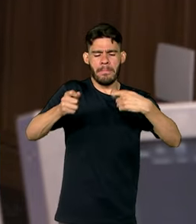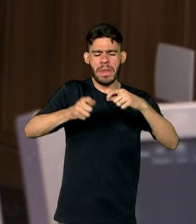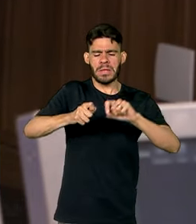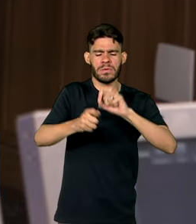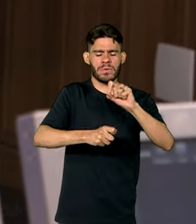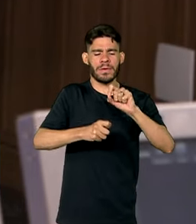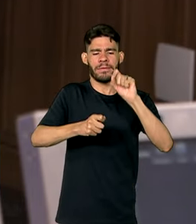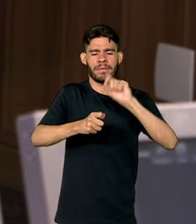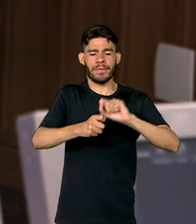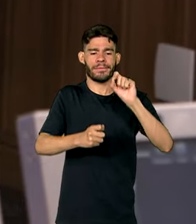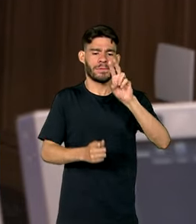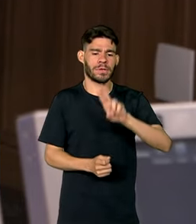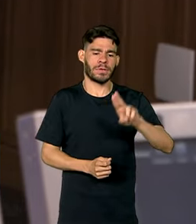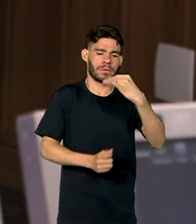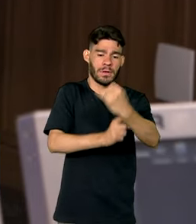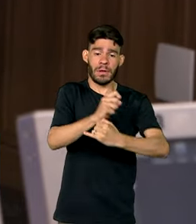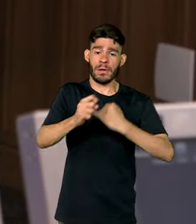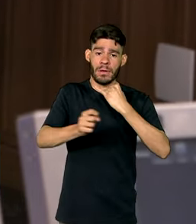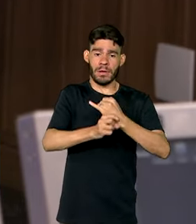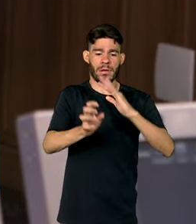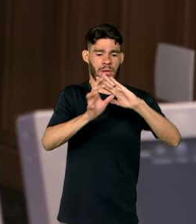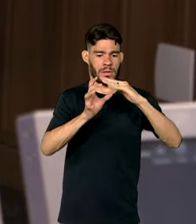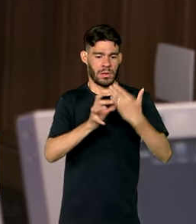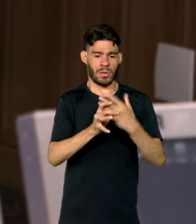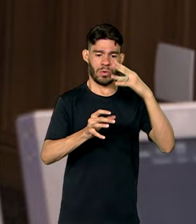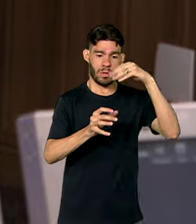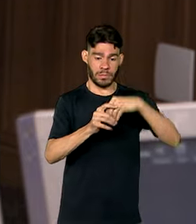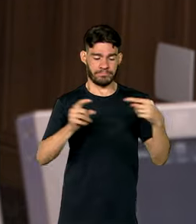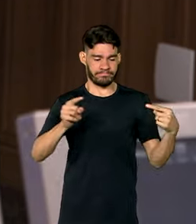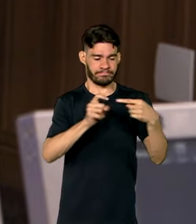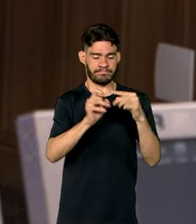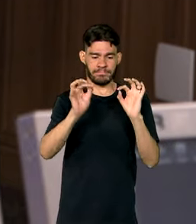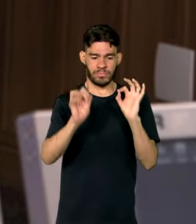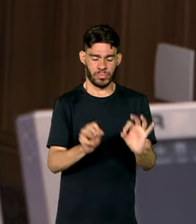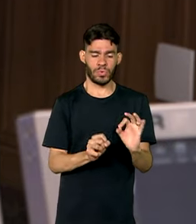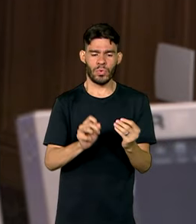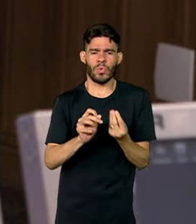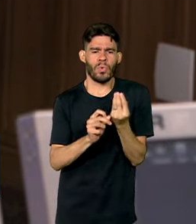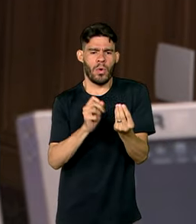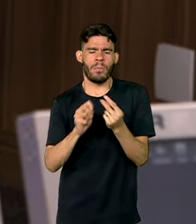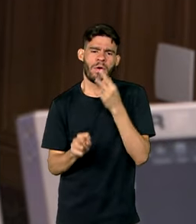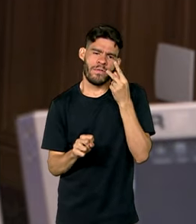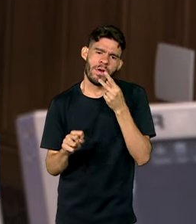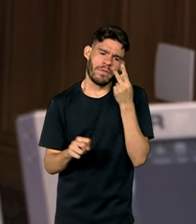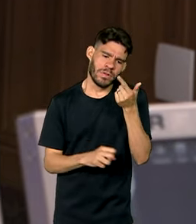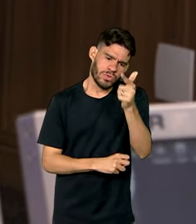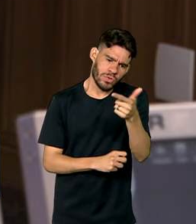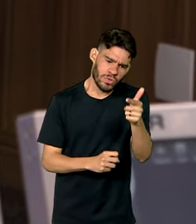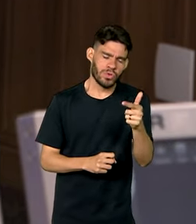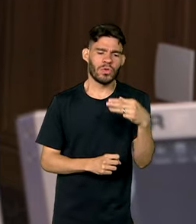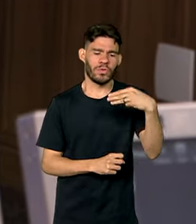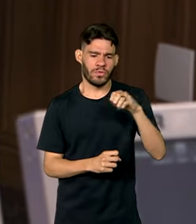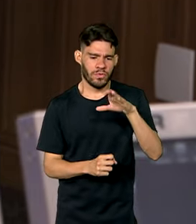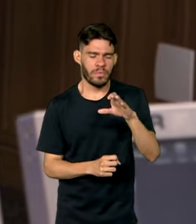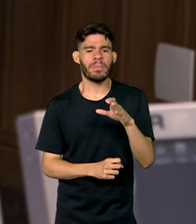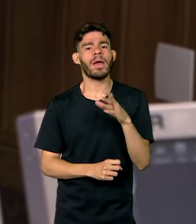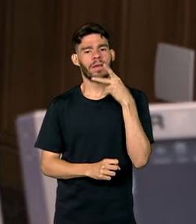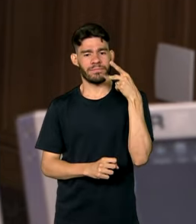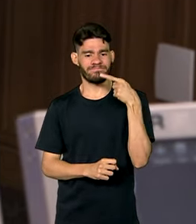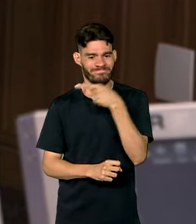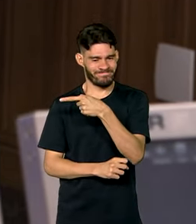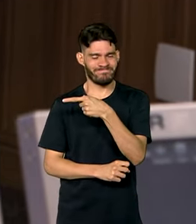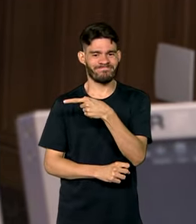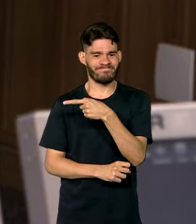possa ser utilizado a internet nas escolas de maneira adequada né a gente tem sempre falado e reforçado e o Ministério da Educação traz muito